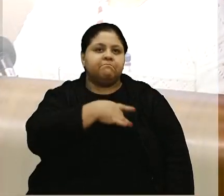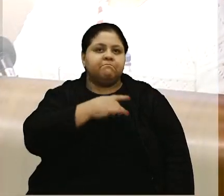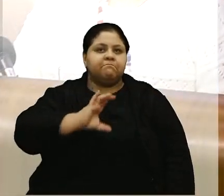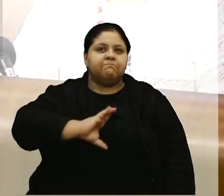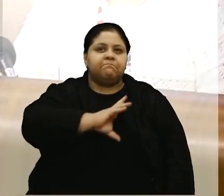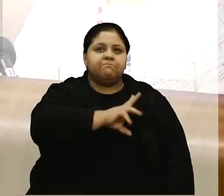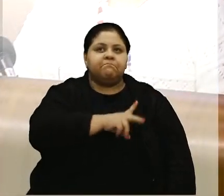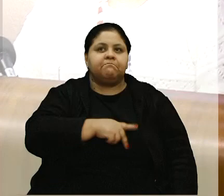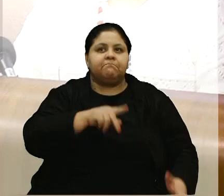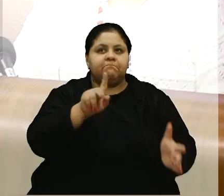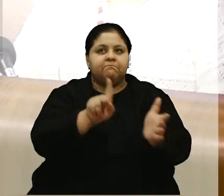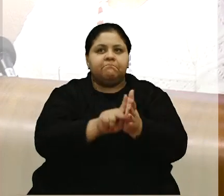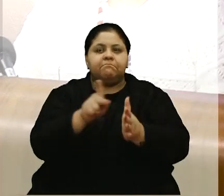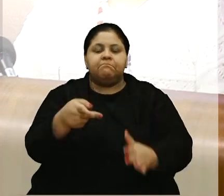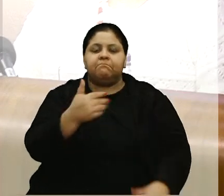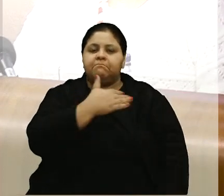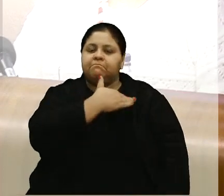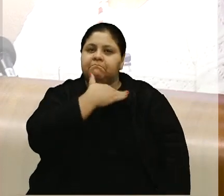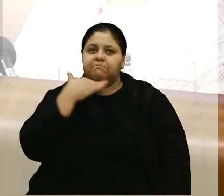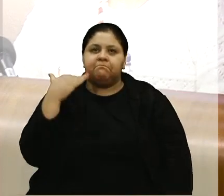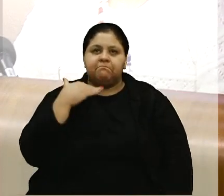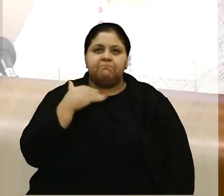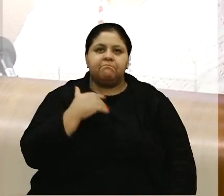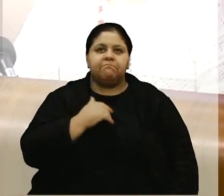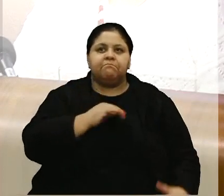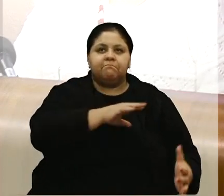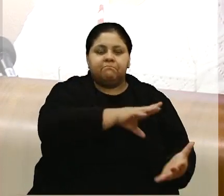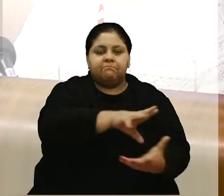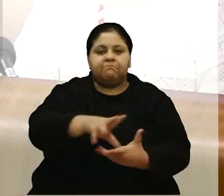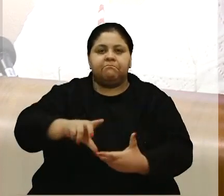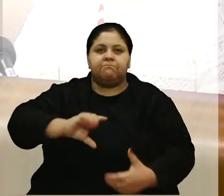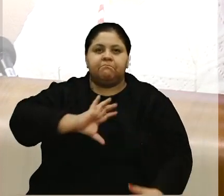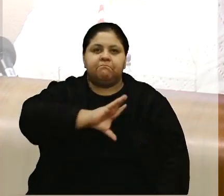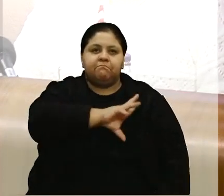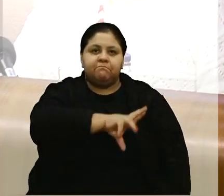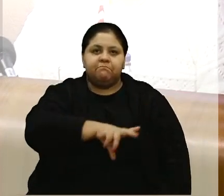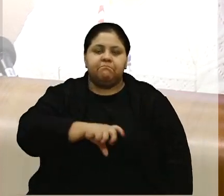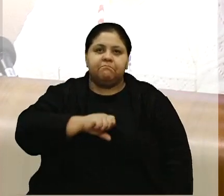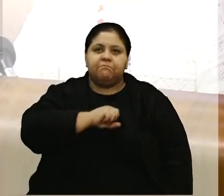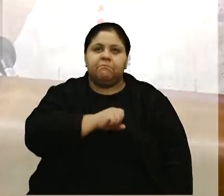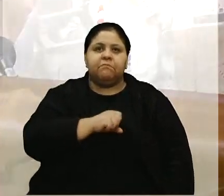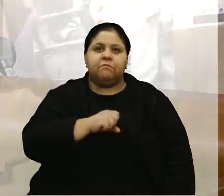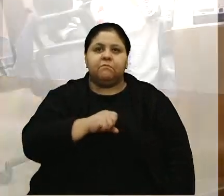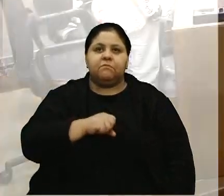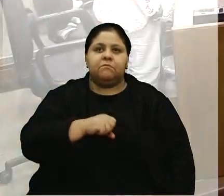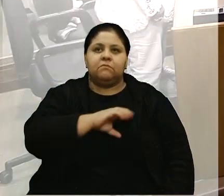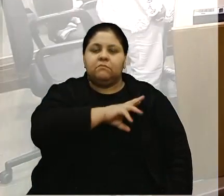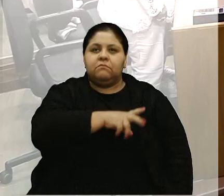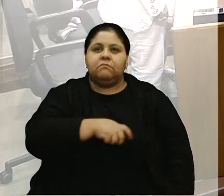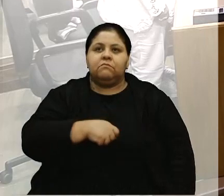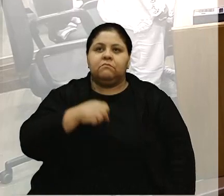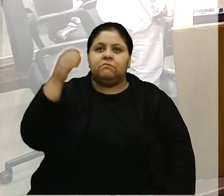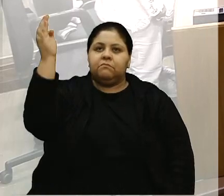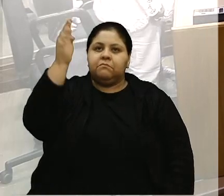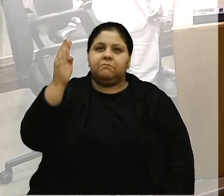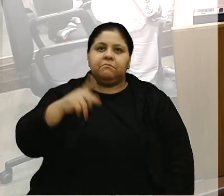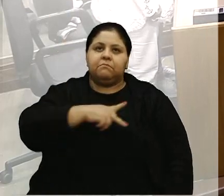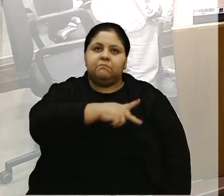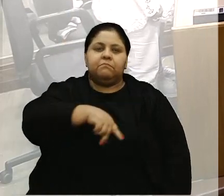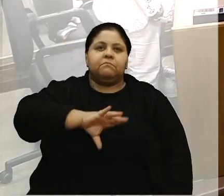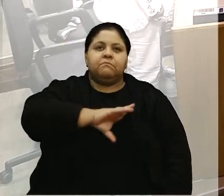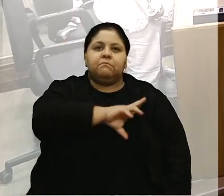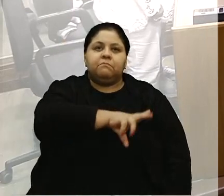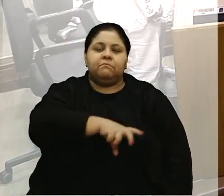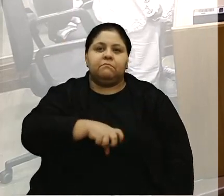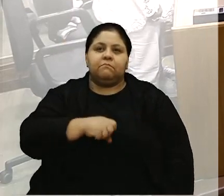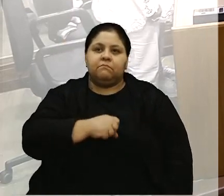nem teme quem te adora a própria morte. Terra morada, entre outras vilas do Brasil, a